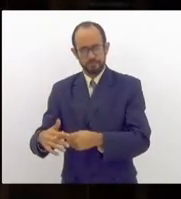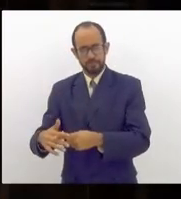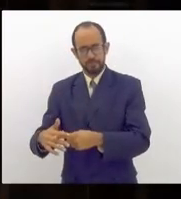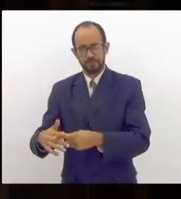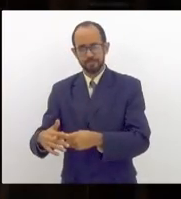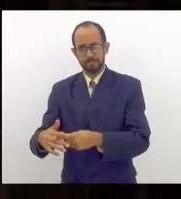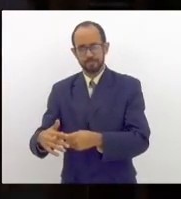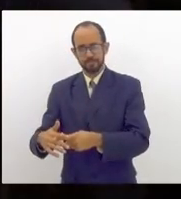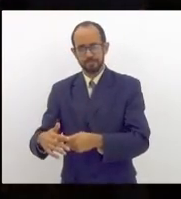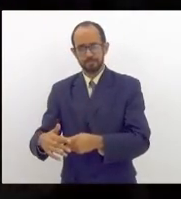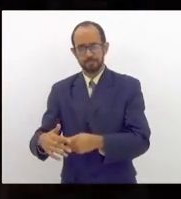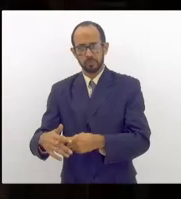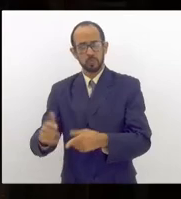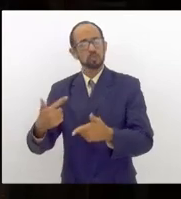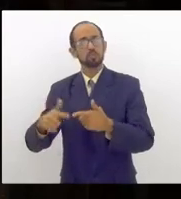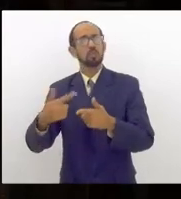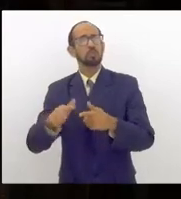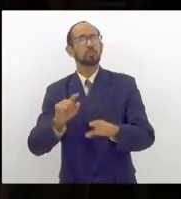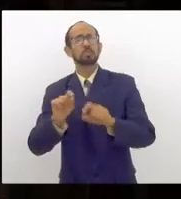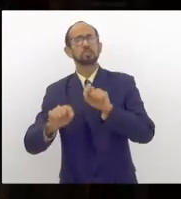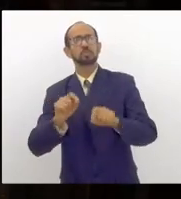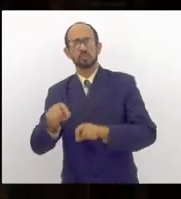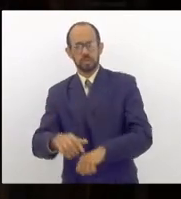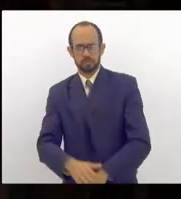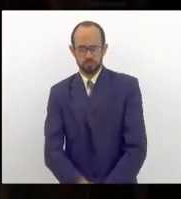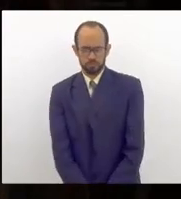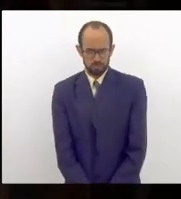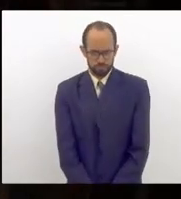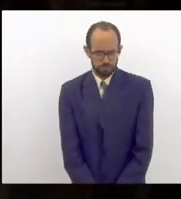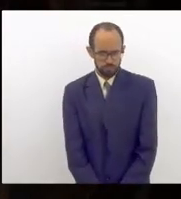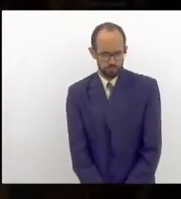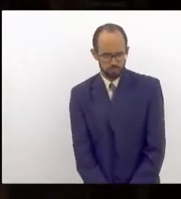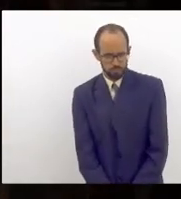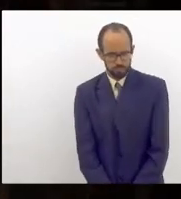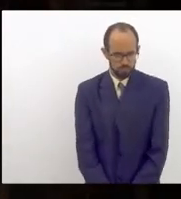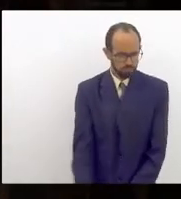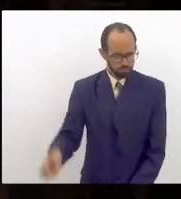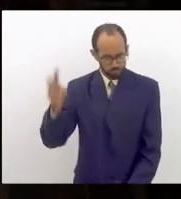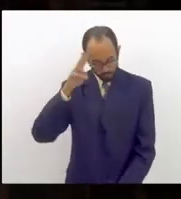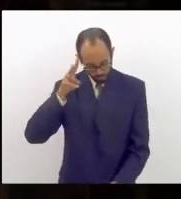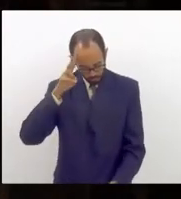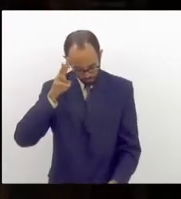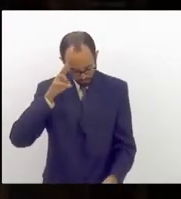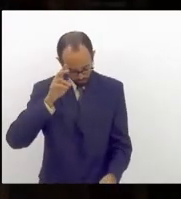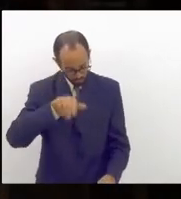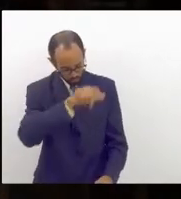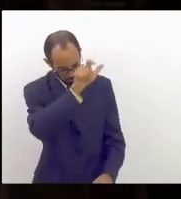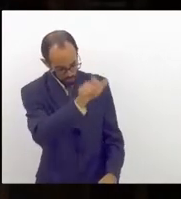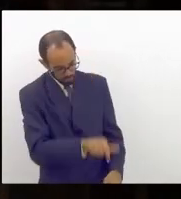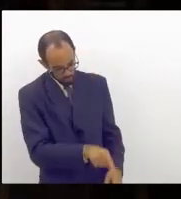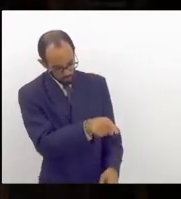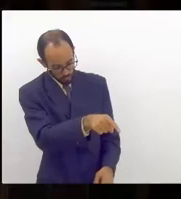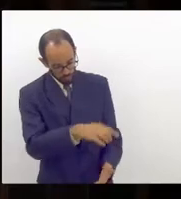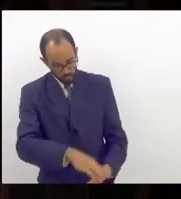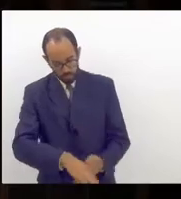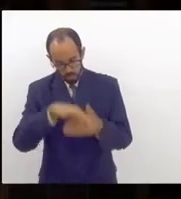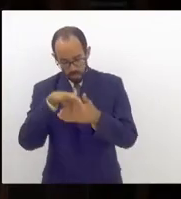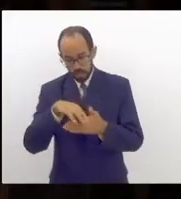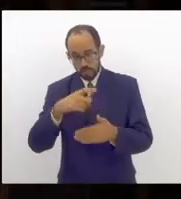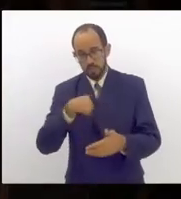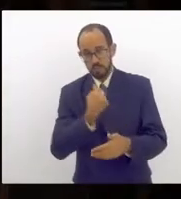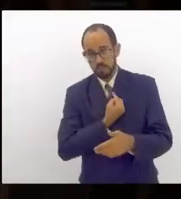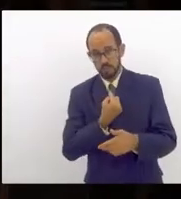E aí os problemas e os problemas e aqui eu relembro uma figura que foi uma liderança com quem